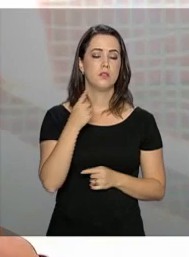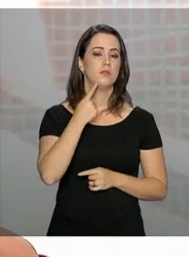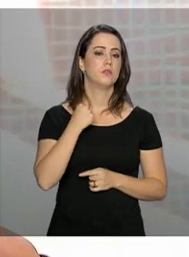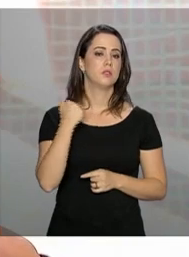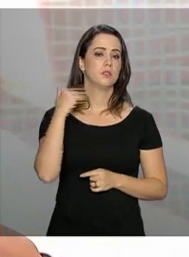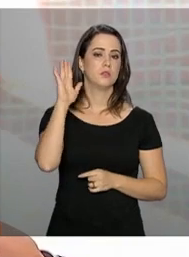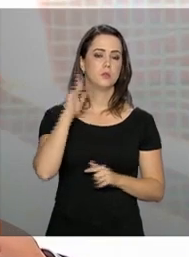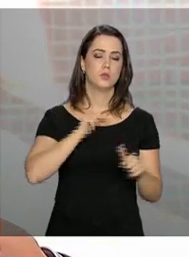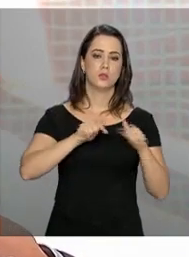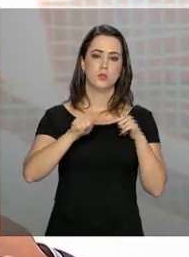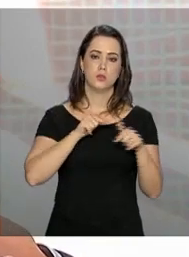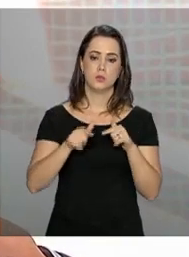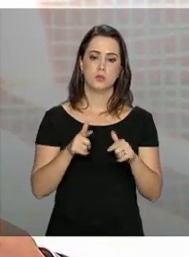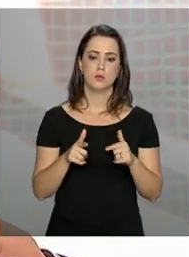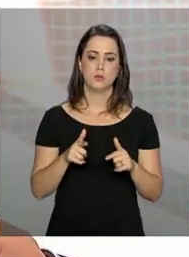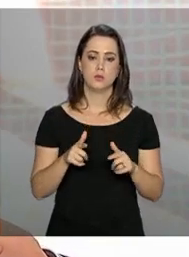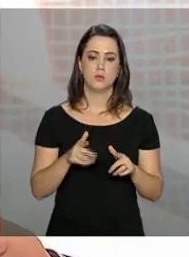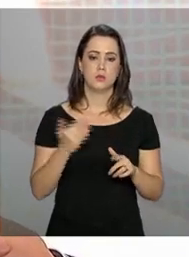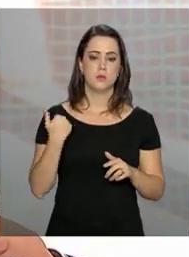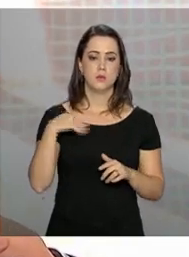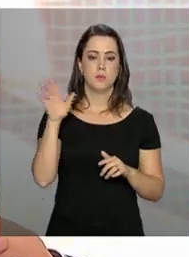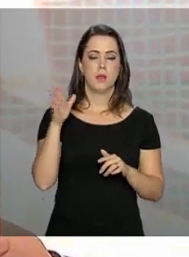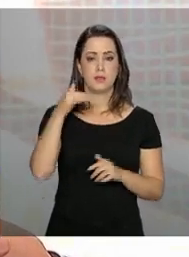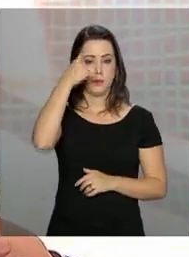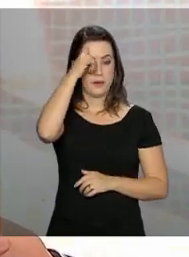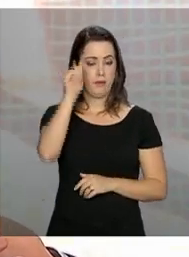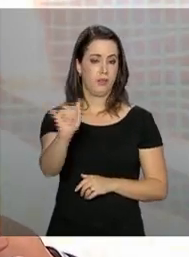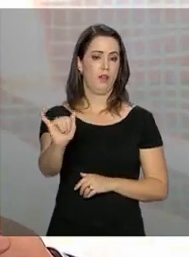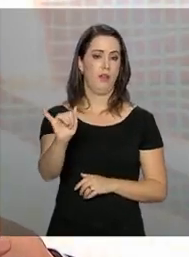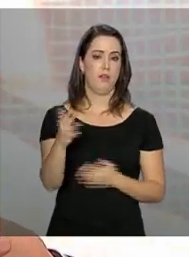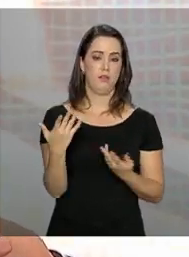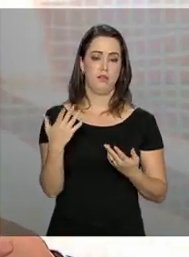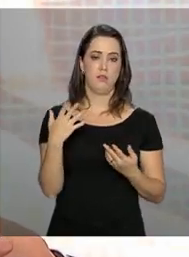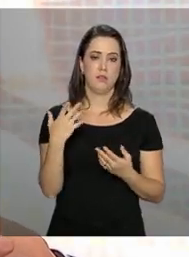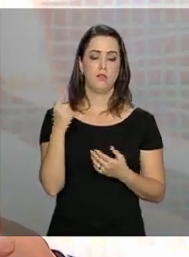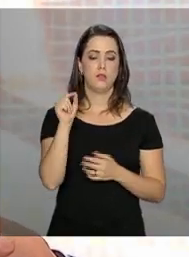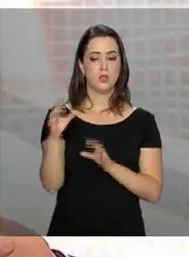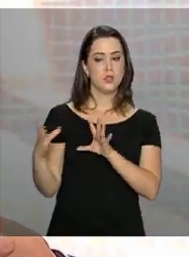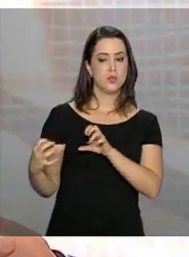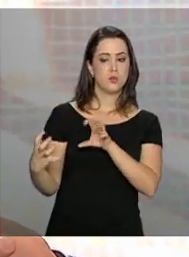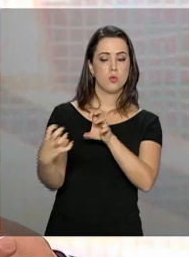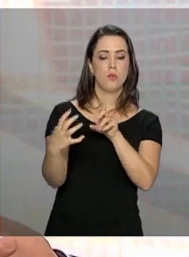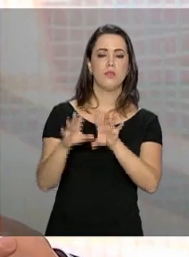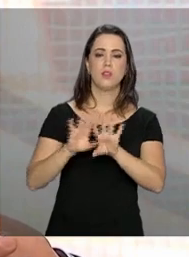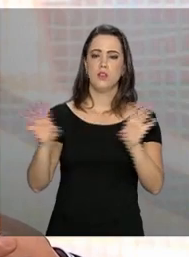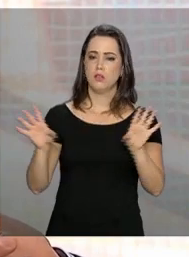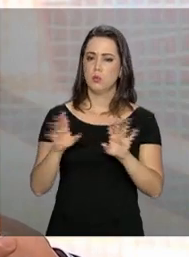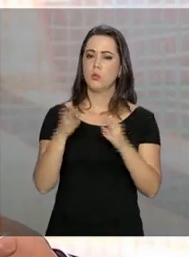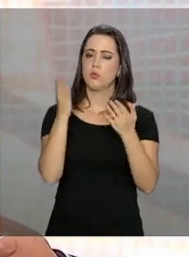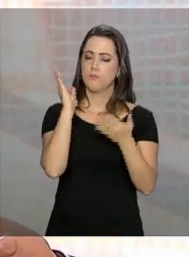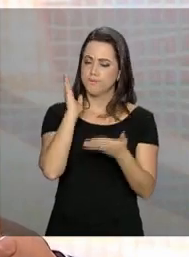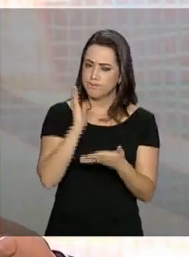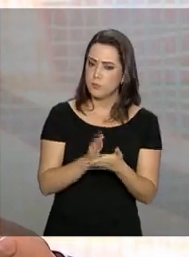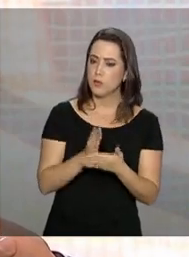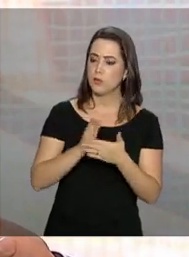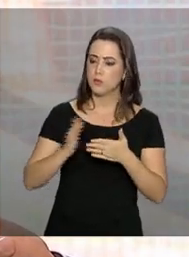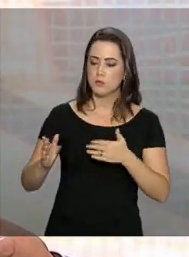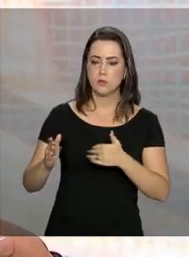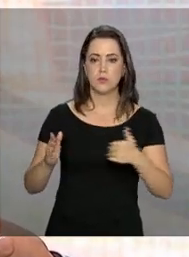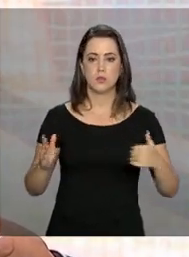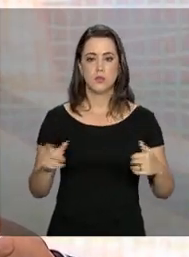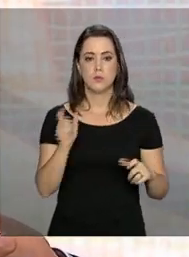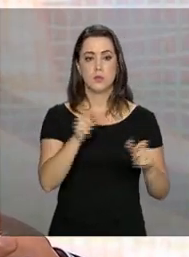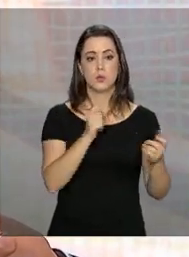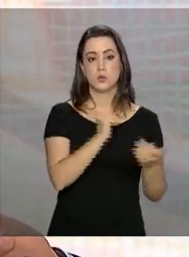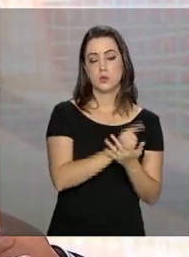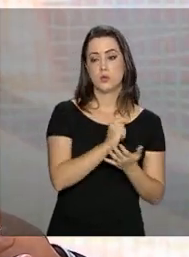de tentar atuar mais preventivamente desses conflitos entre fornecedores